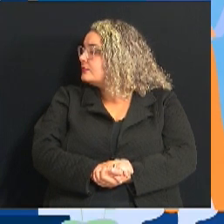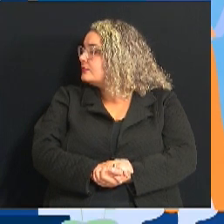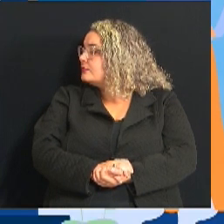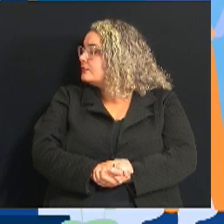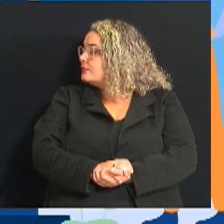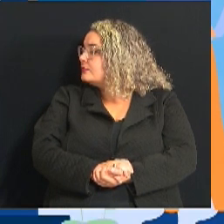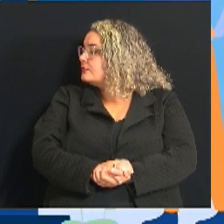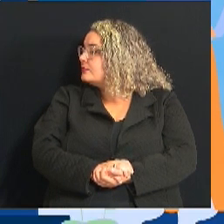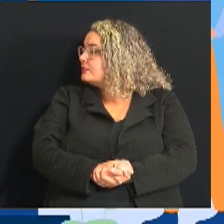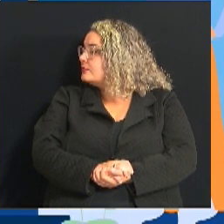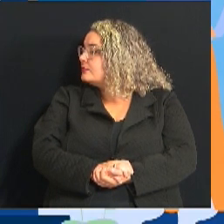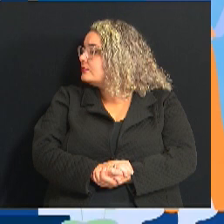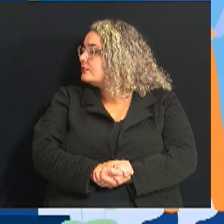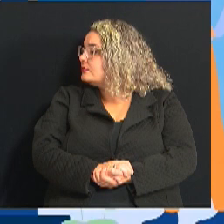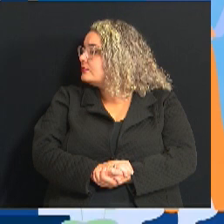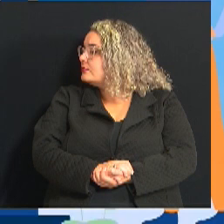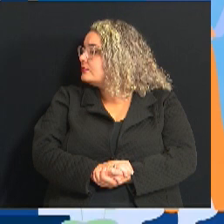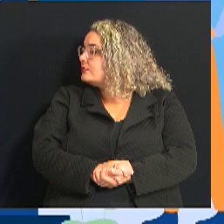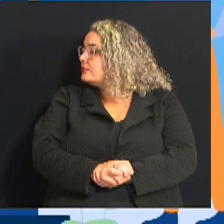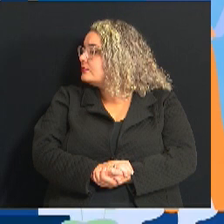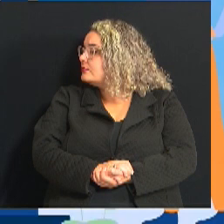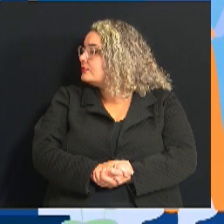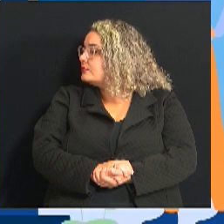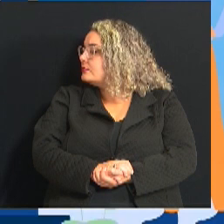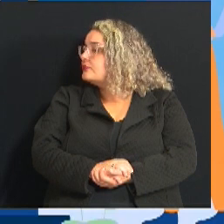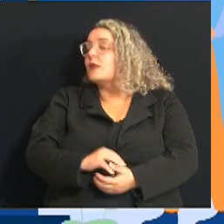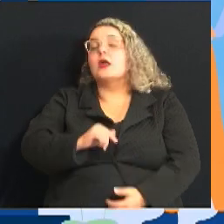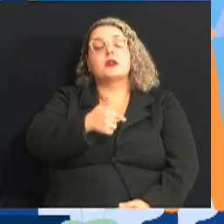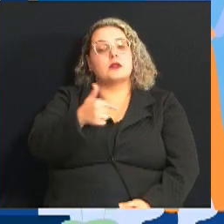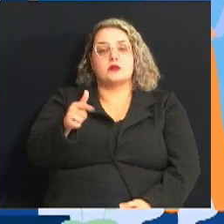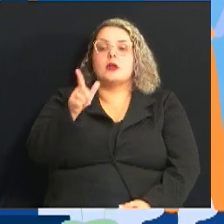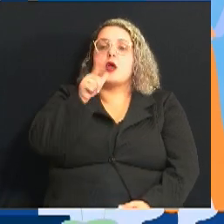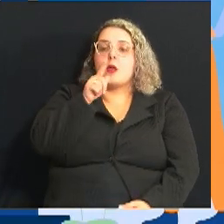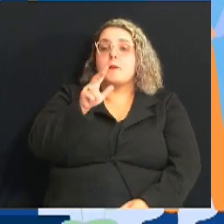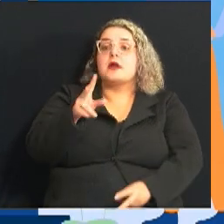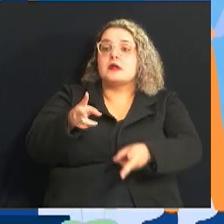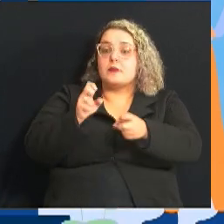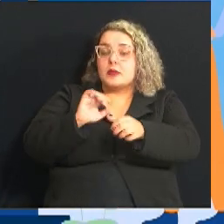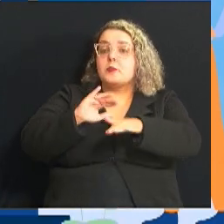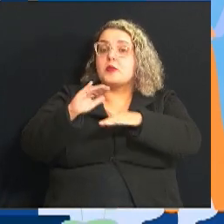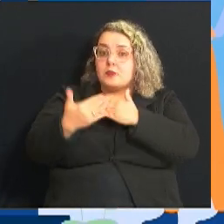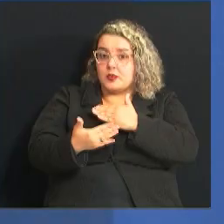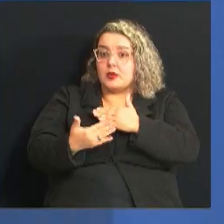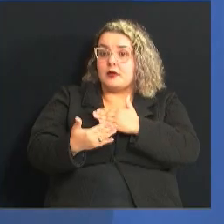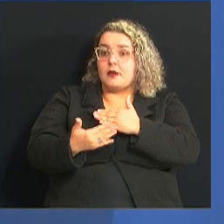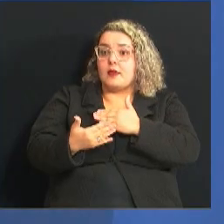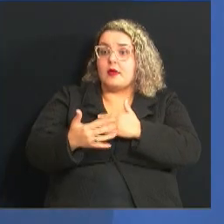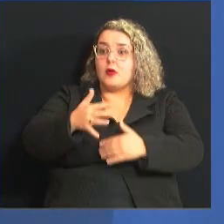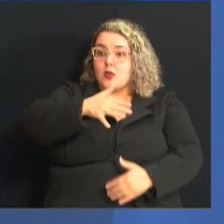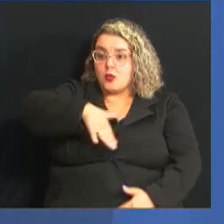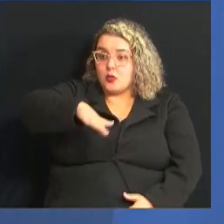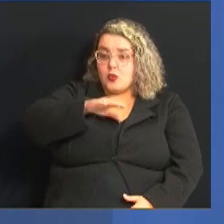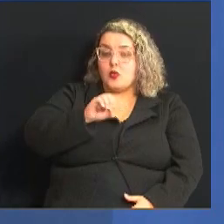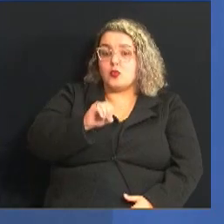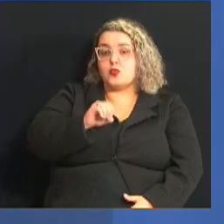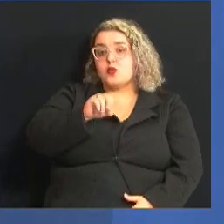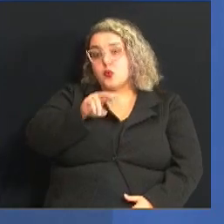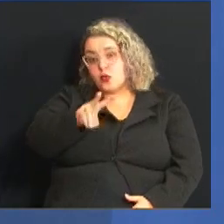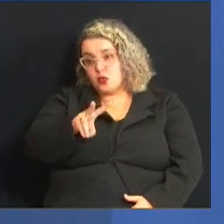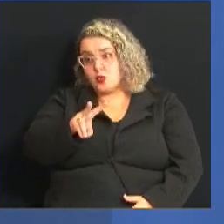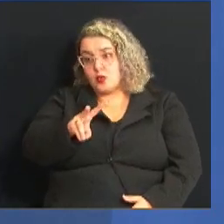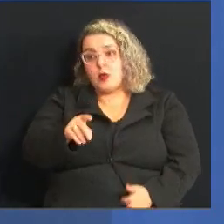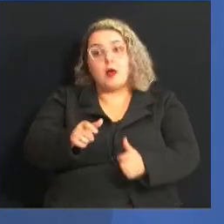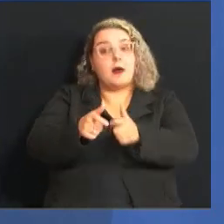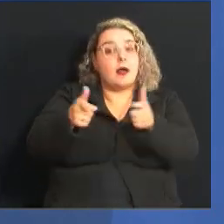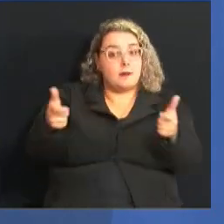o Parque das Praças estarão sem água. A gente percebe pelos bairros que é parte do distrito do Ouro Verde, a maior